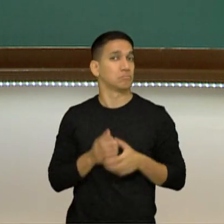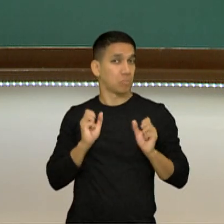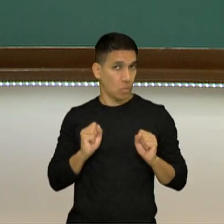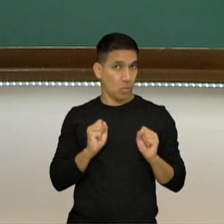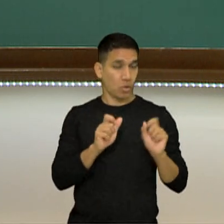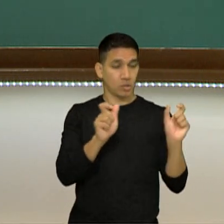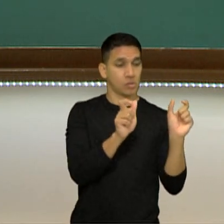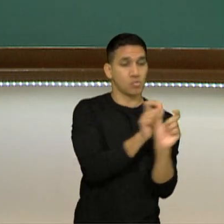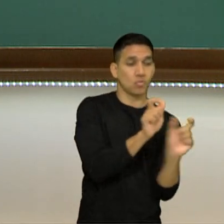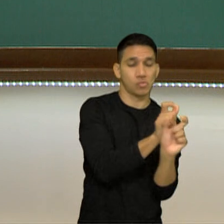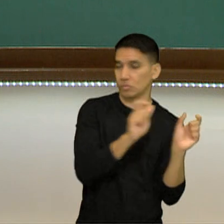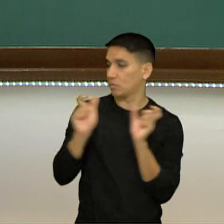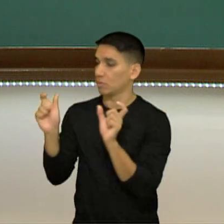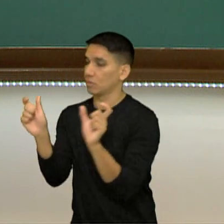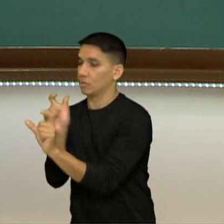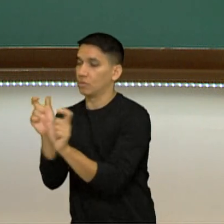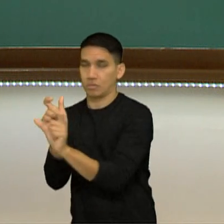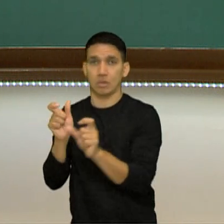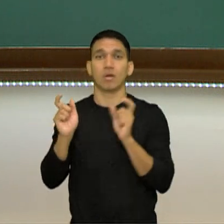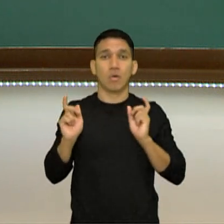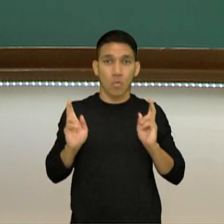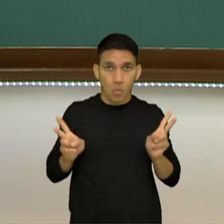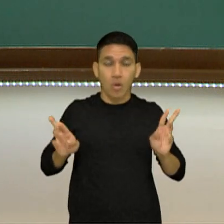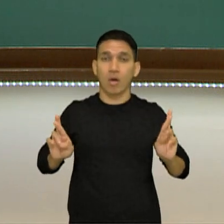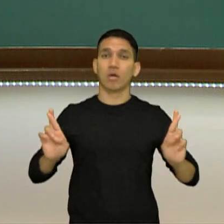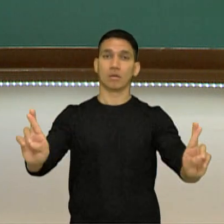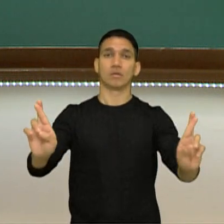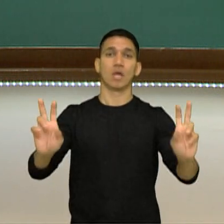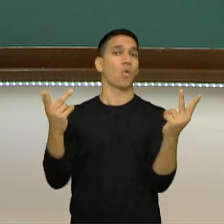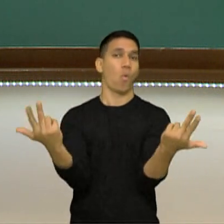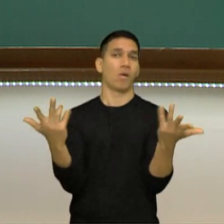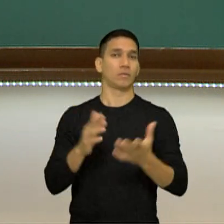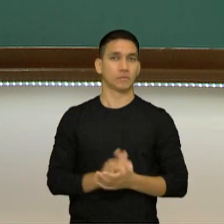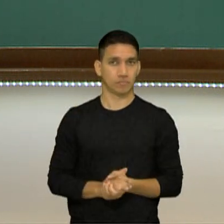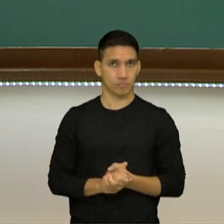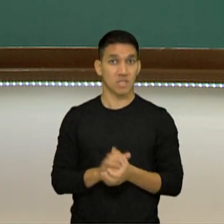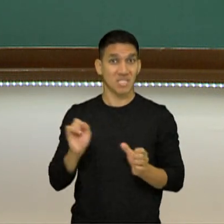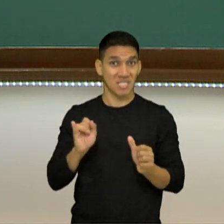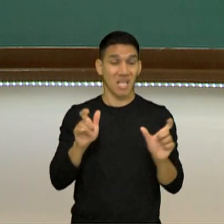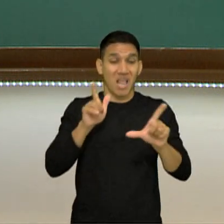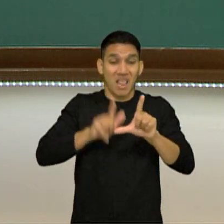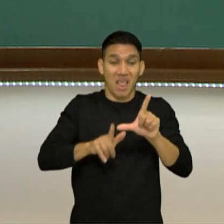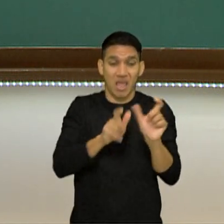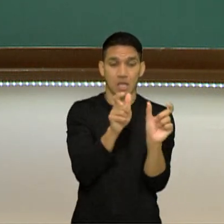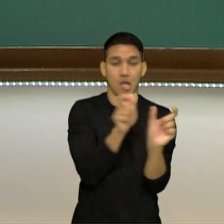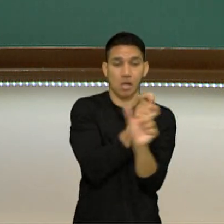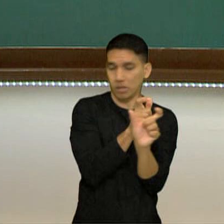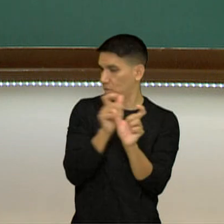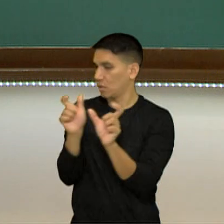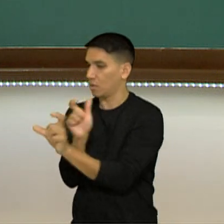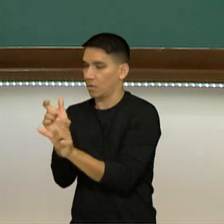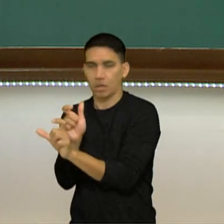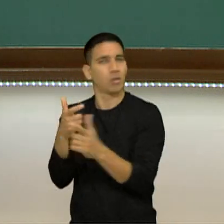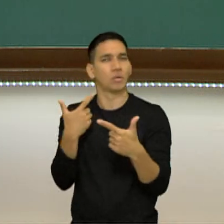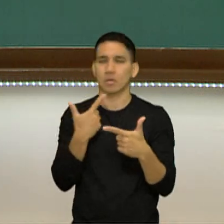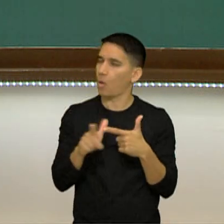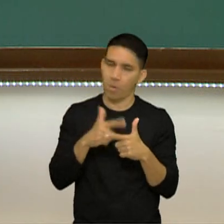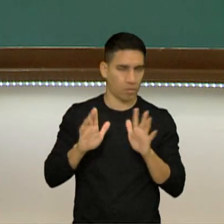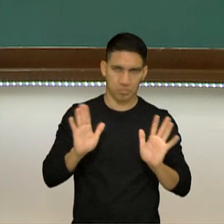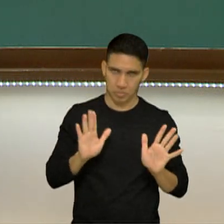expoentes, então você vai ter monômios semelhantes. Ok? Essa informação é bastante